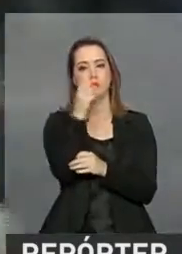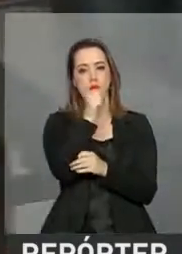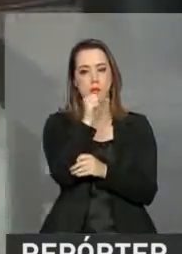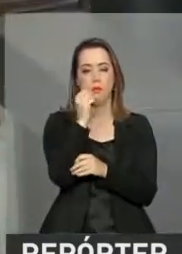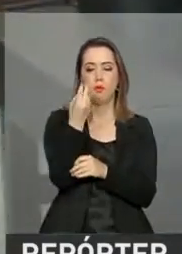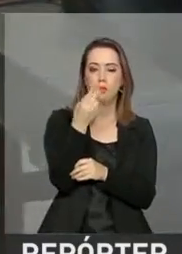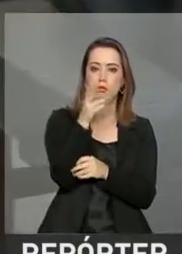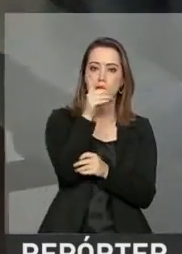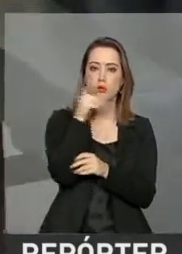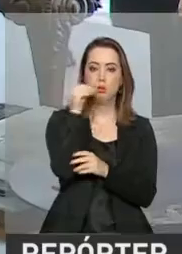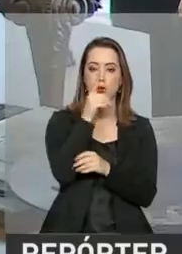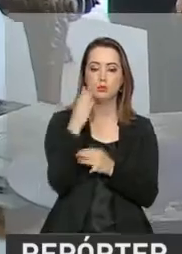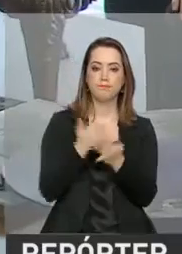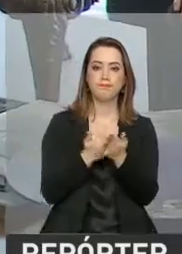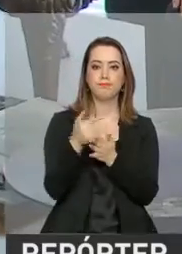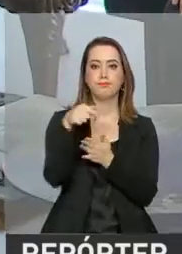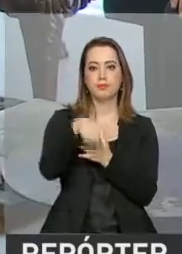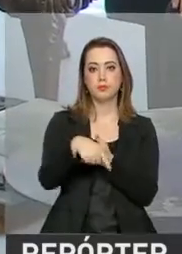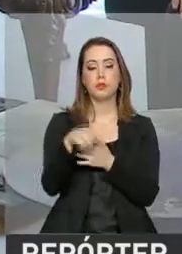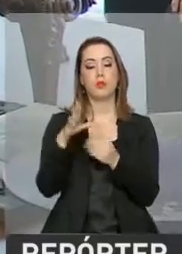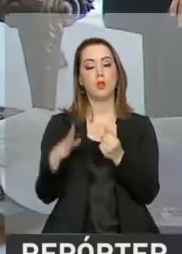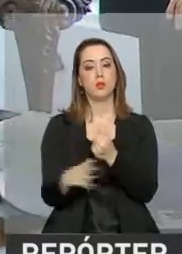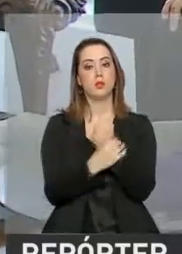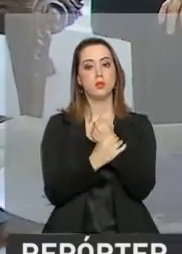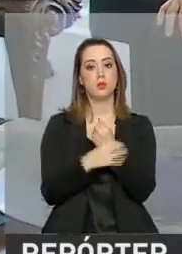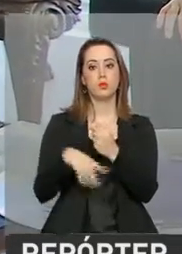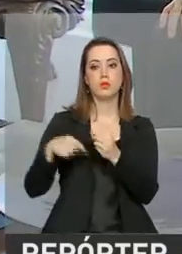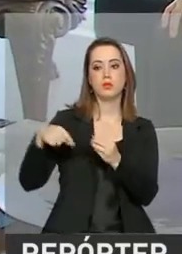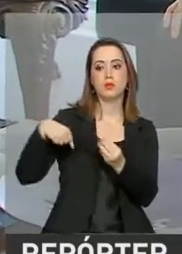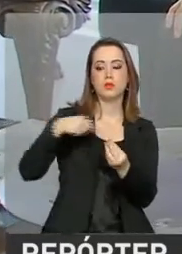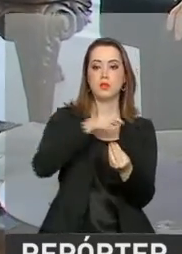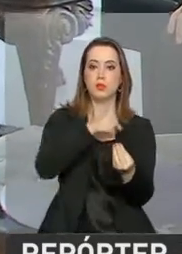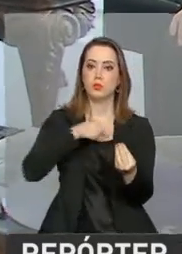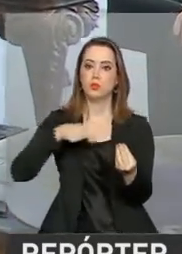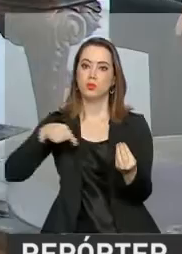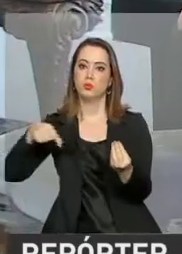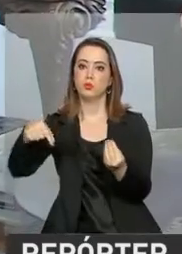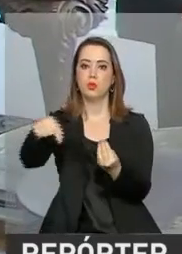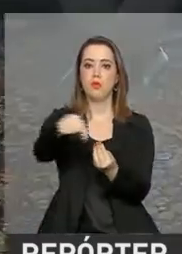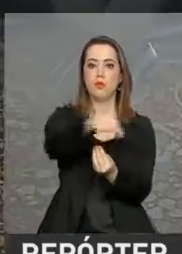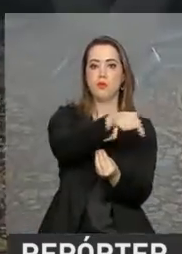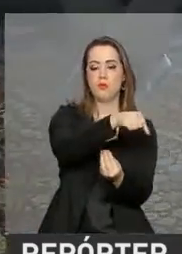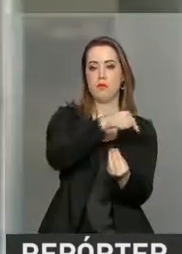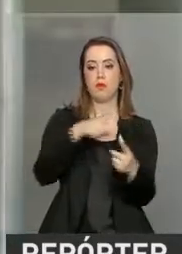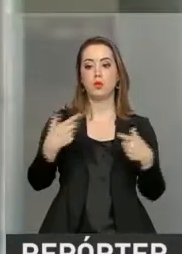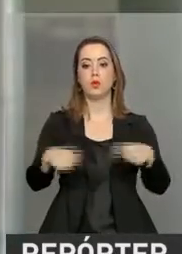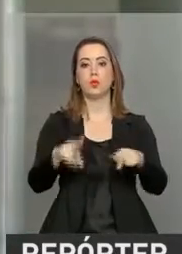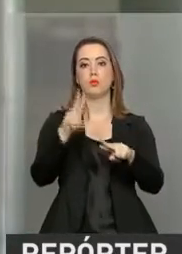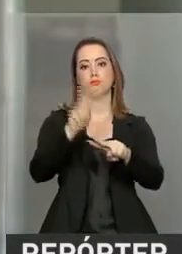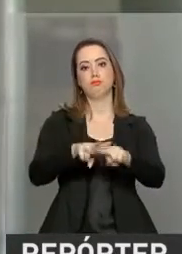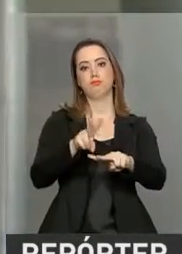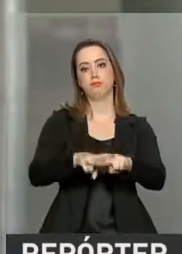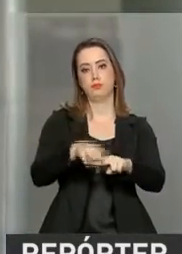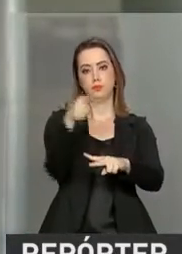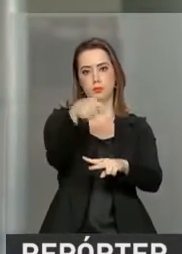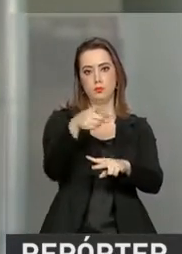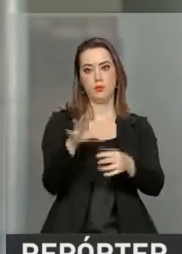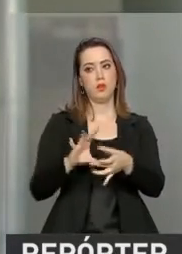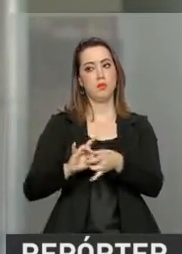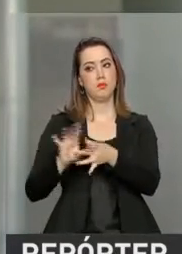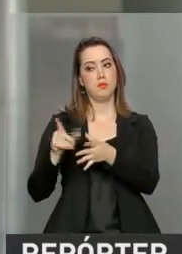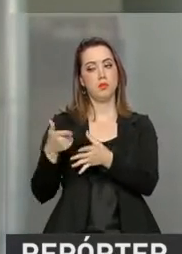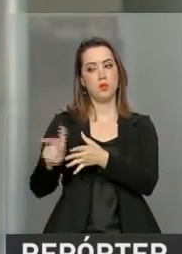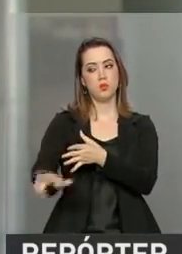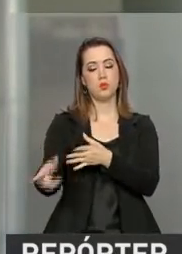proposta é que eles reforcem a segurança ao redor de presídios liberando o efetivo de policiais do estado para ampliar o